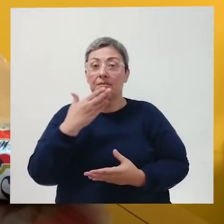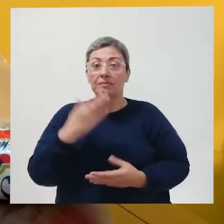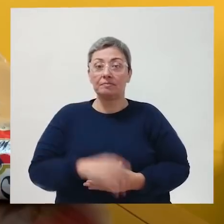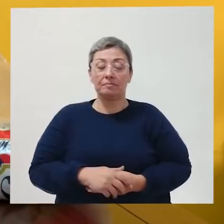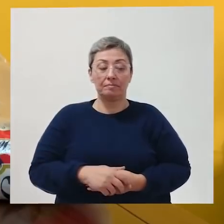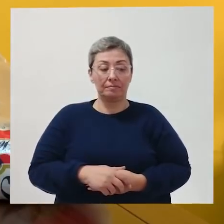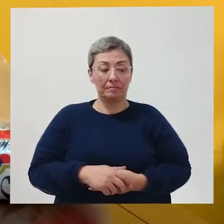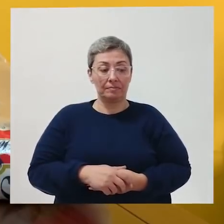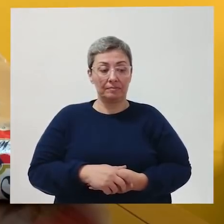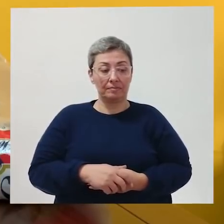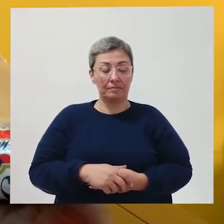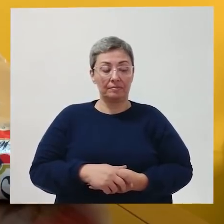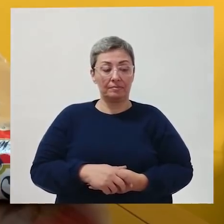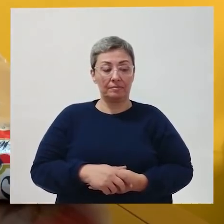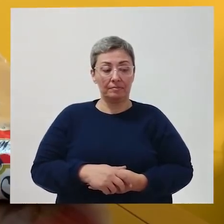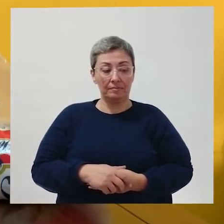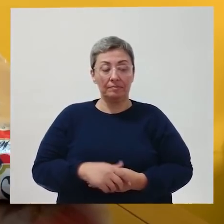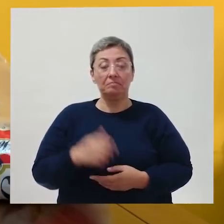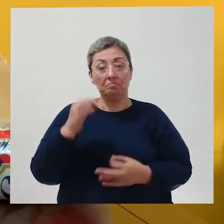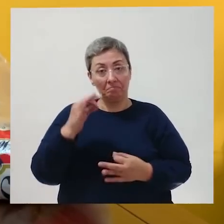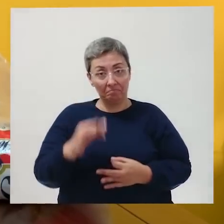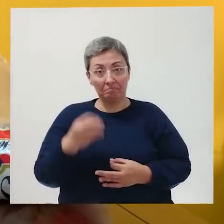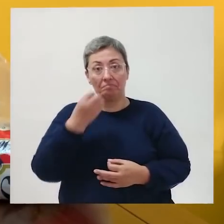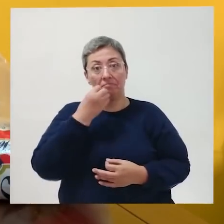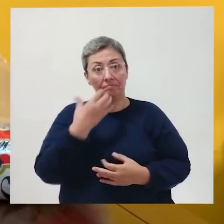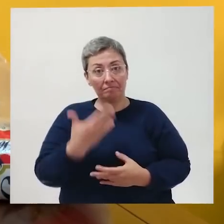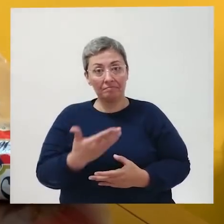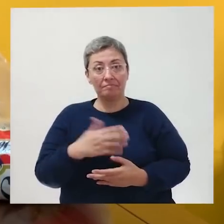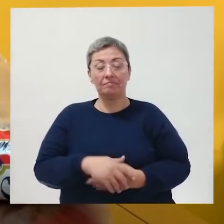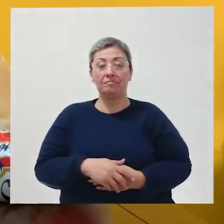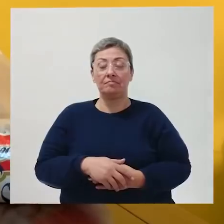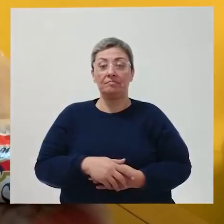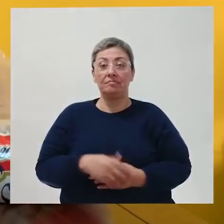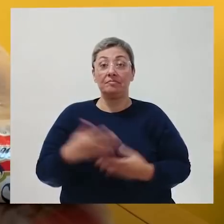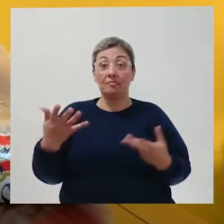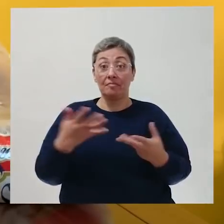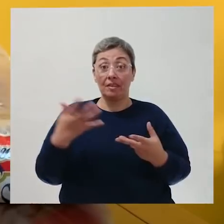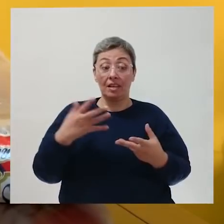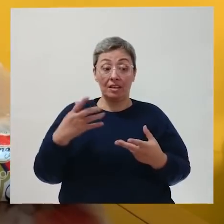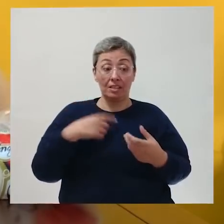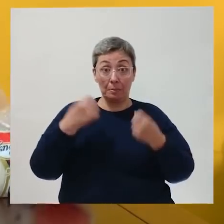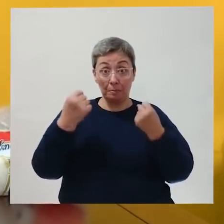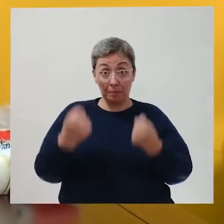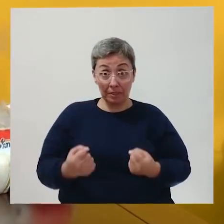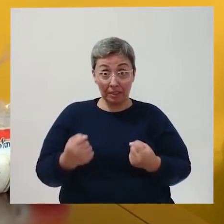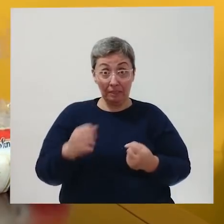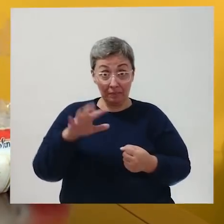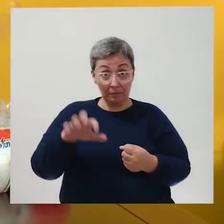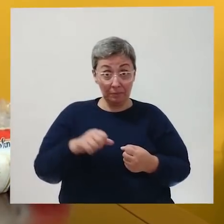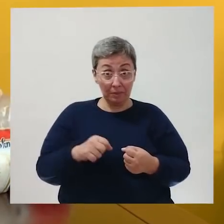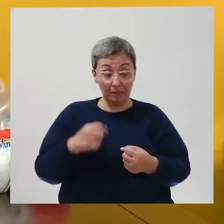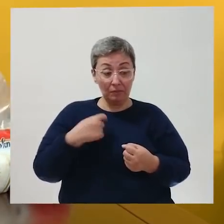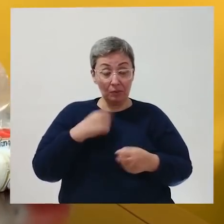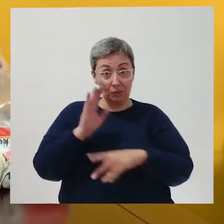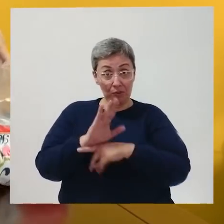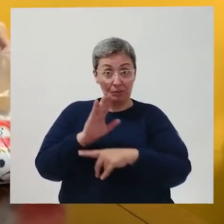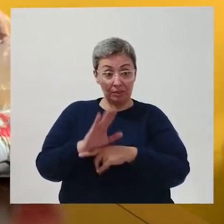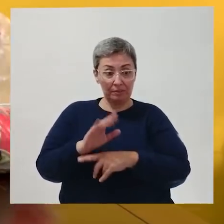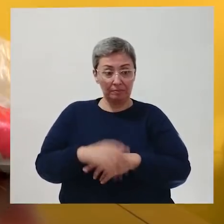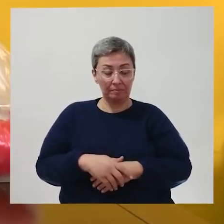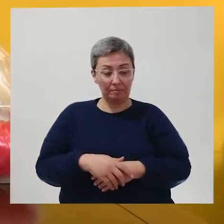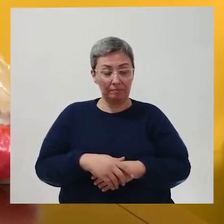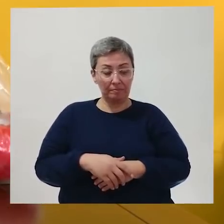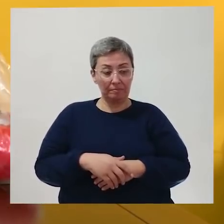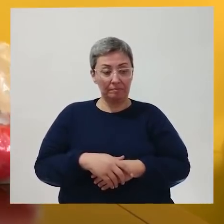Açúcar. Açúcar. Isso, muito bem. E esse é pesado. Você vai tirar daí? Vou te ajudar.